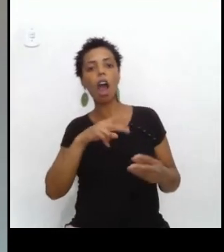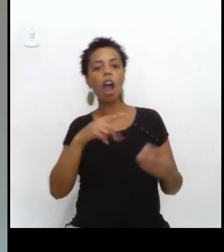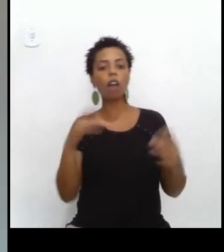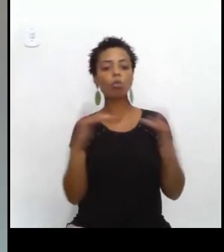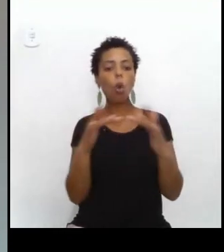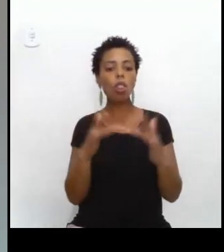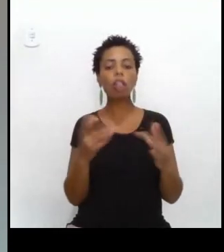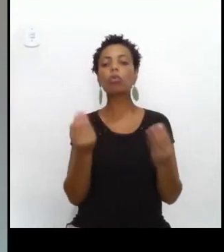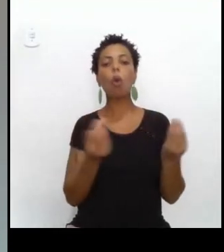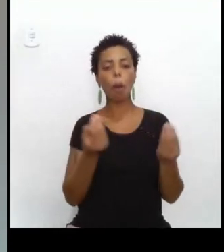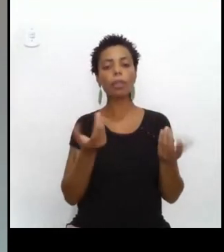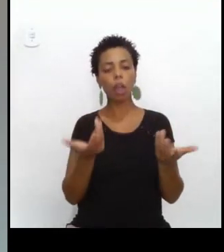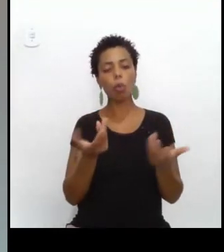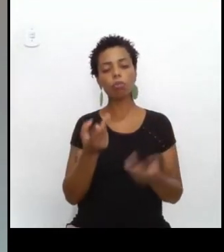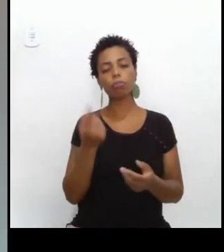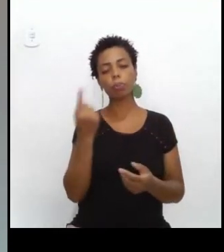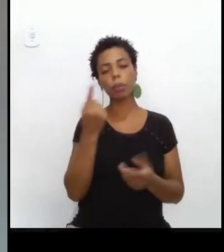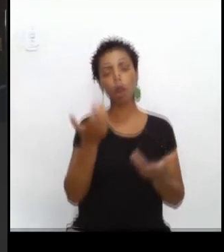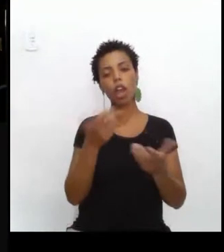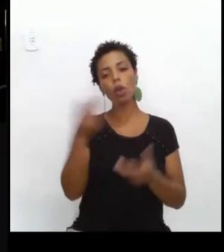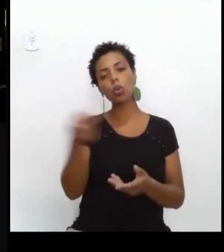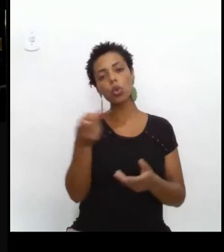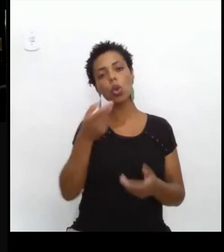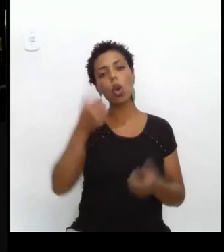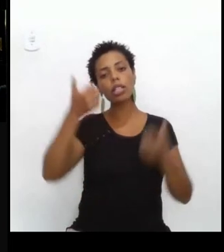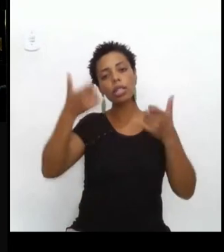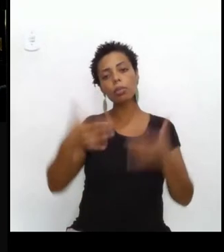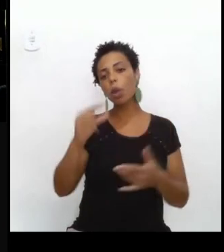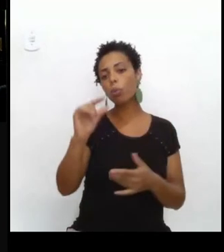falasse um pouco Lu você